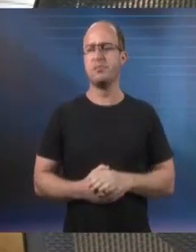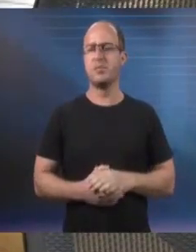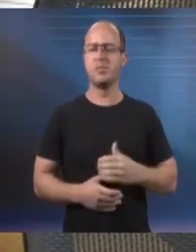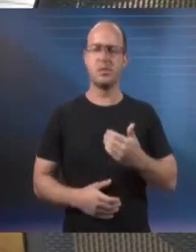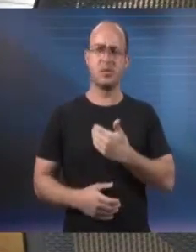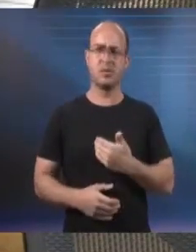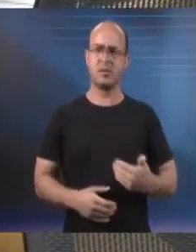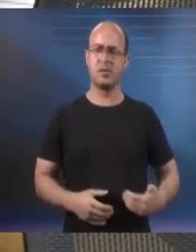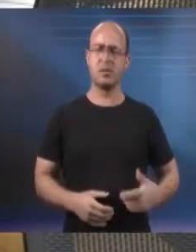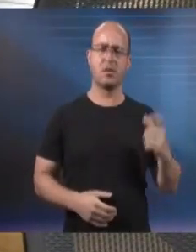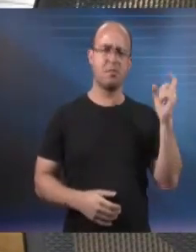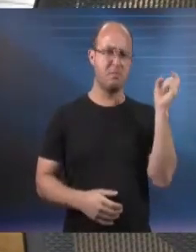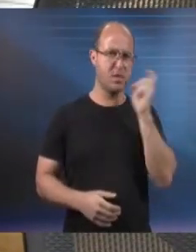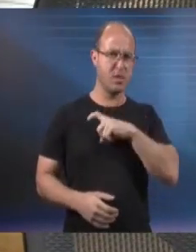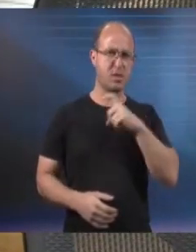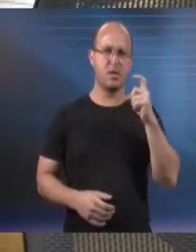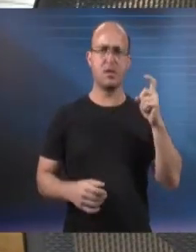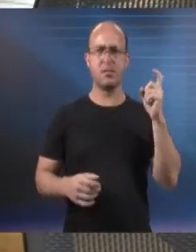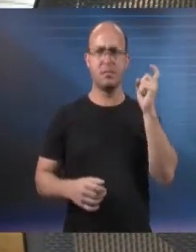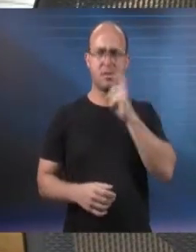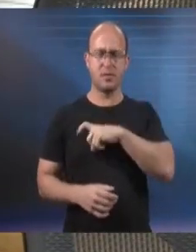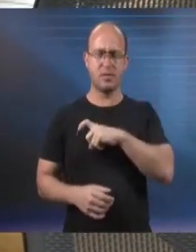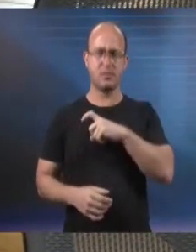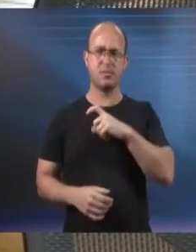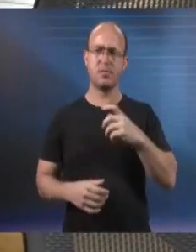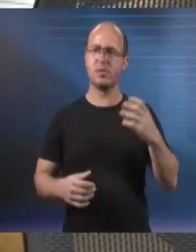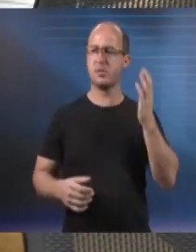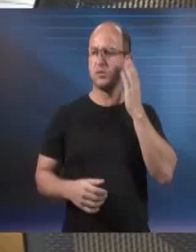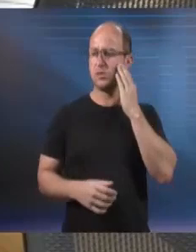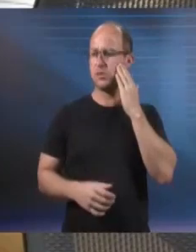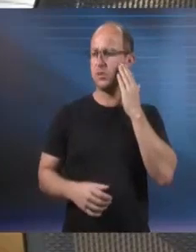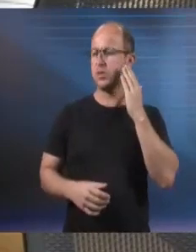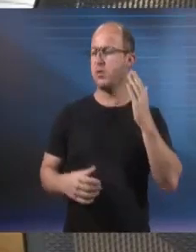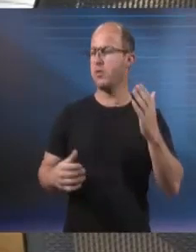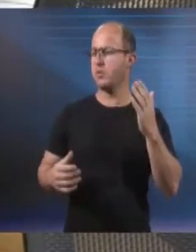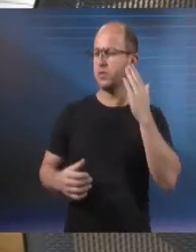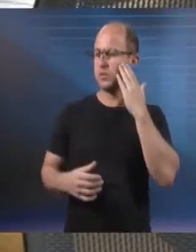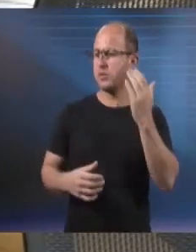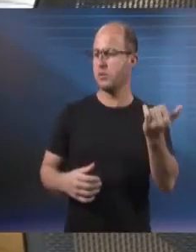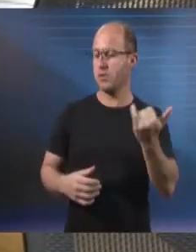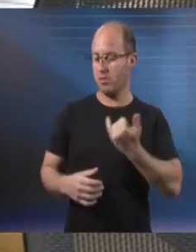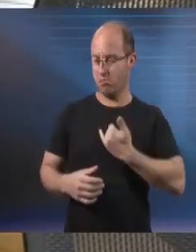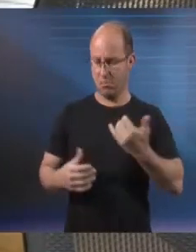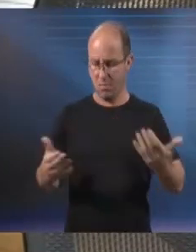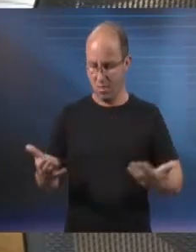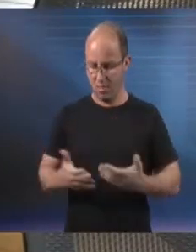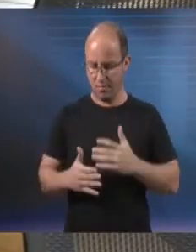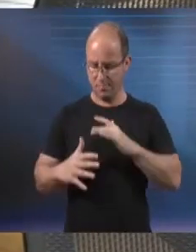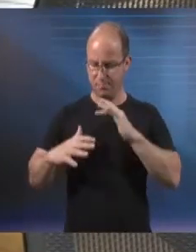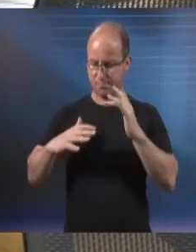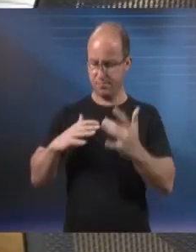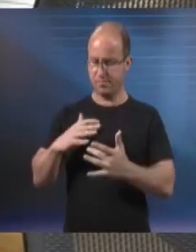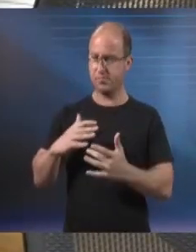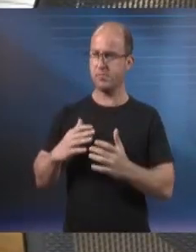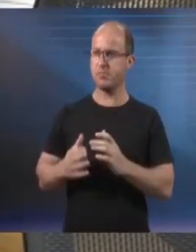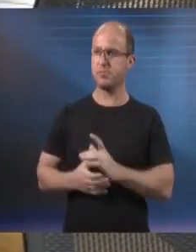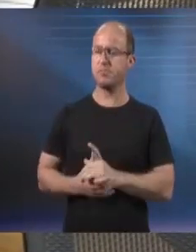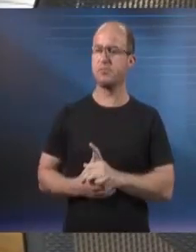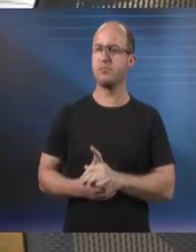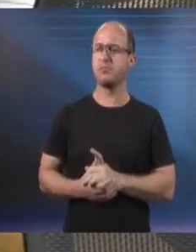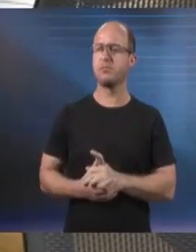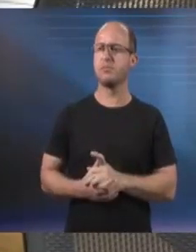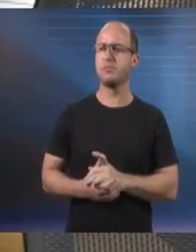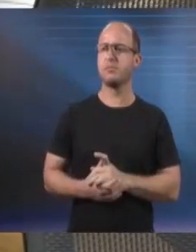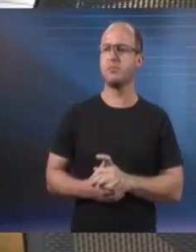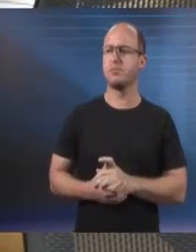implanta mentira. Eu soube hoje, eu tive a notícia através das redes sociais, que